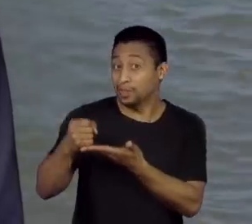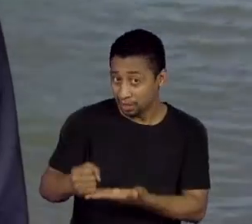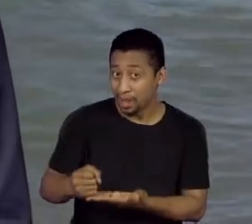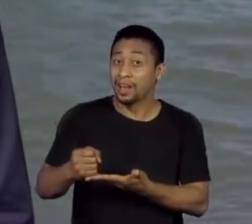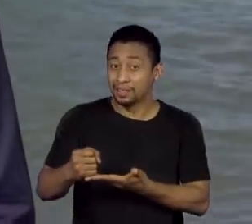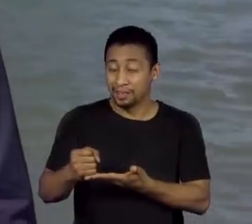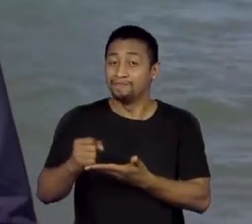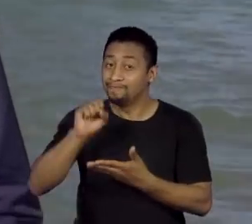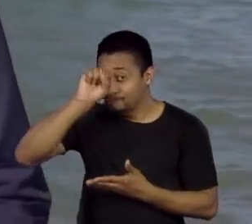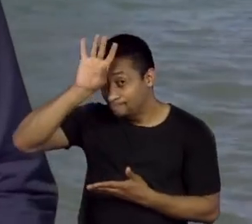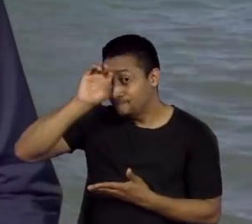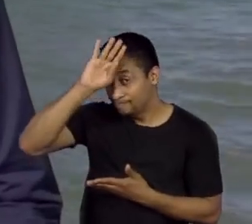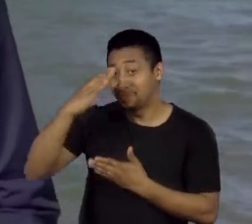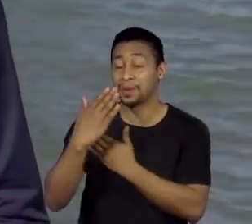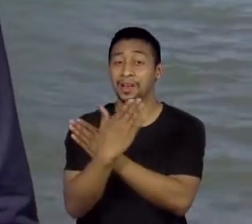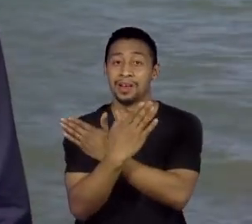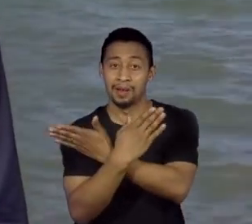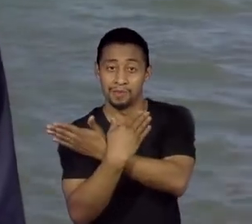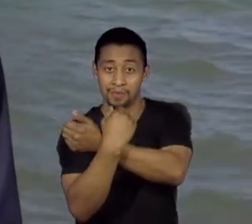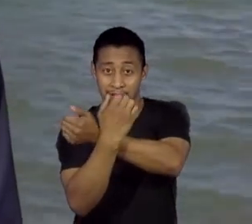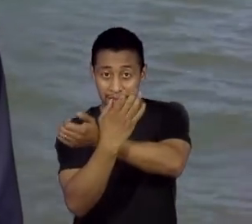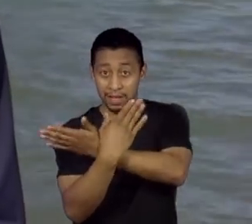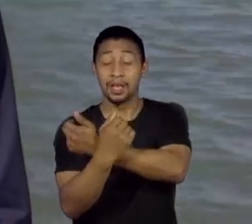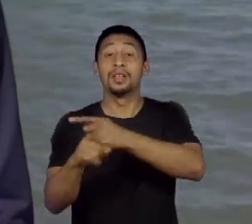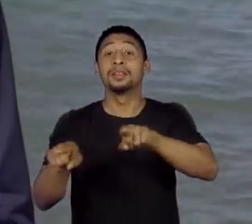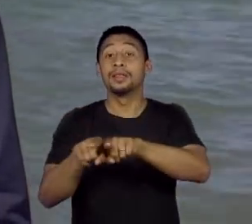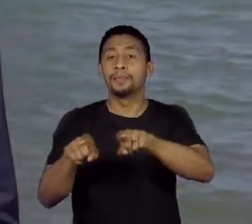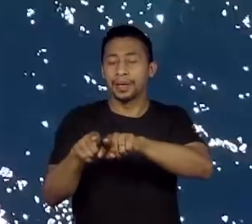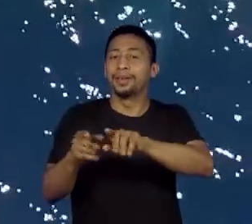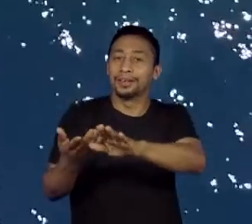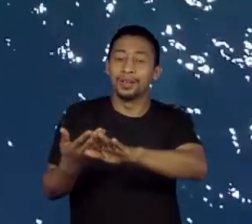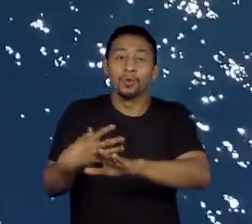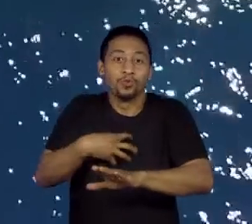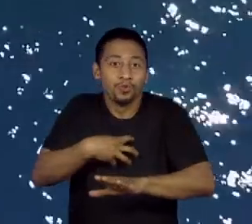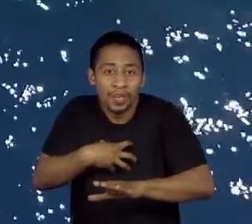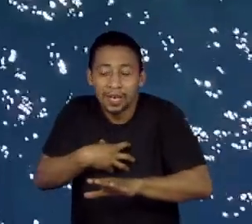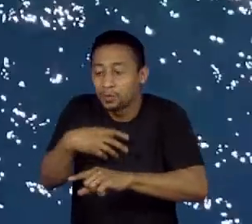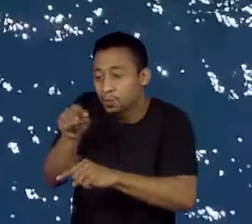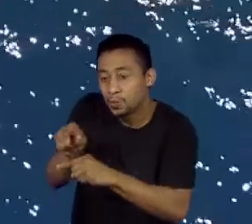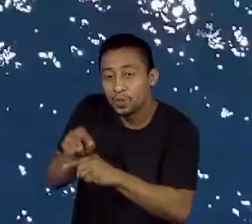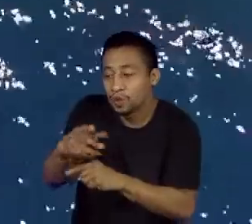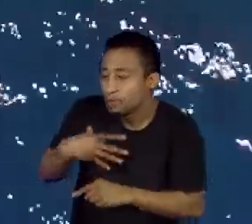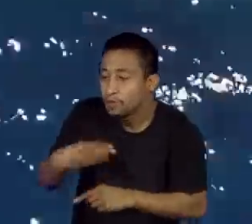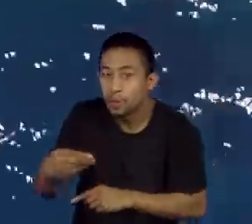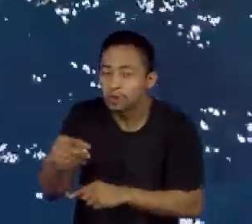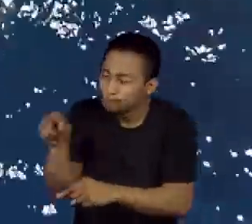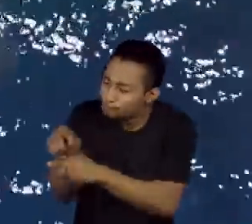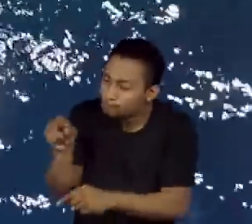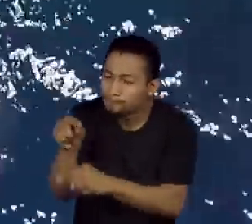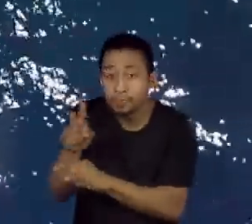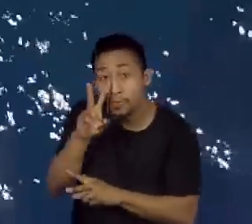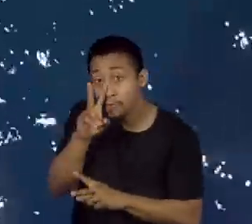também muito interessante, que a gente vê um cuidado com o filhote muito forte.